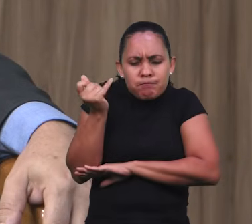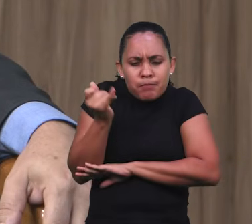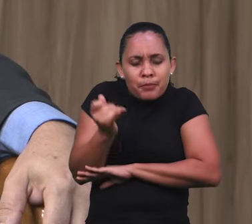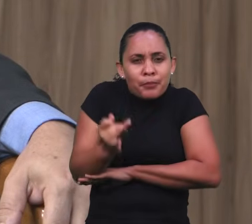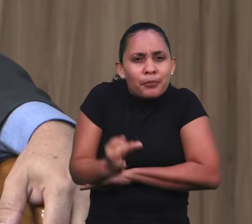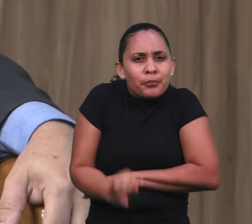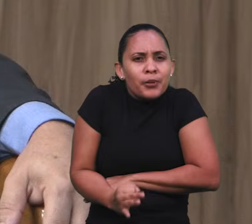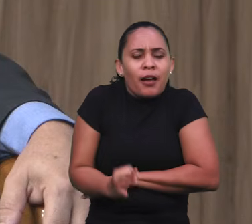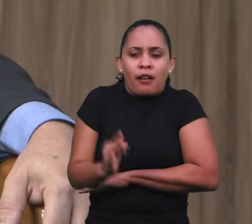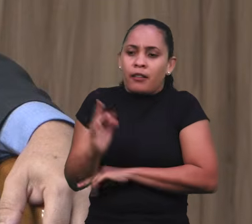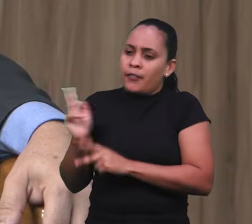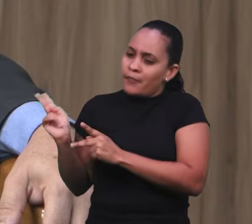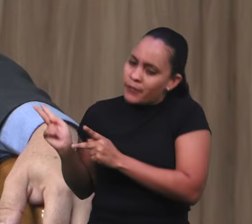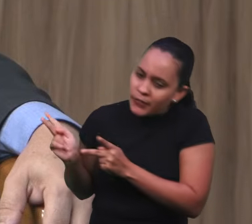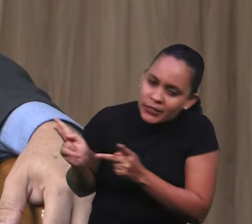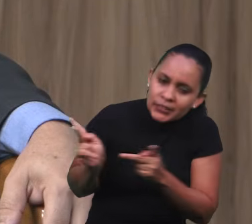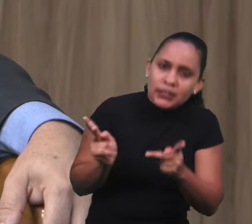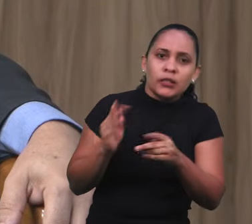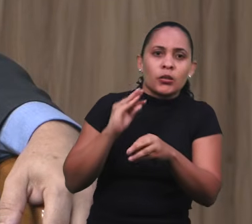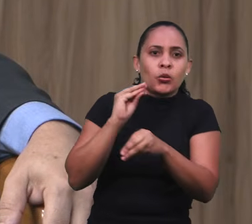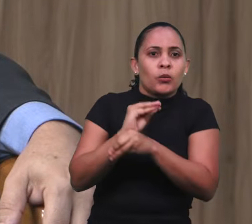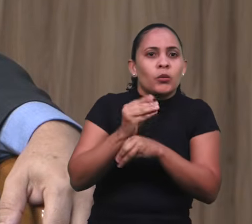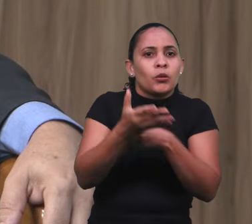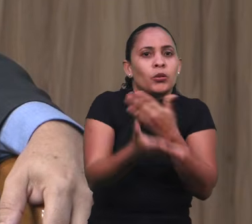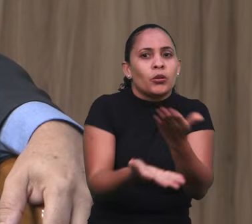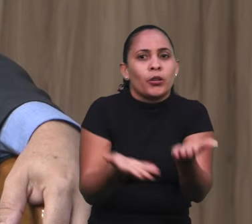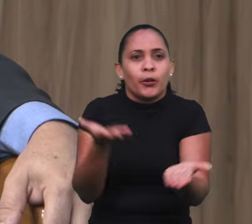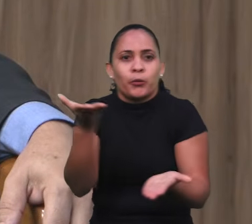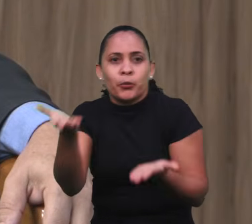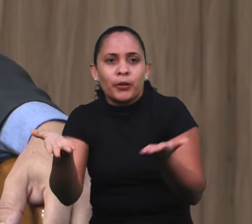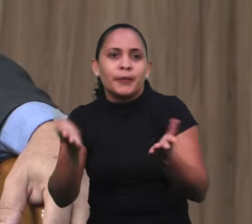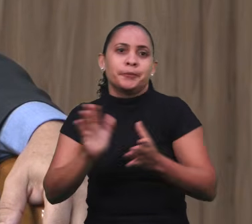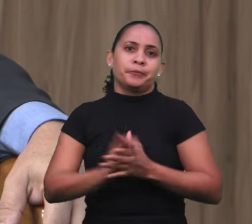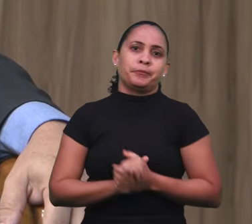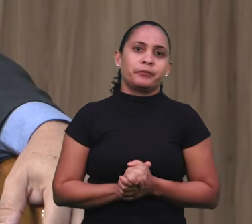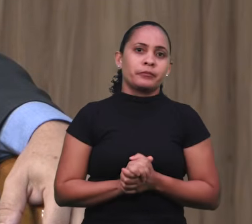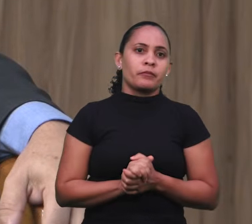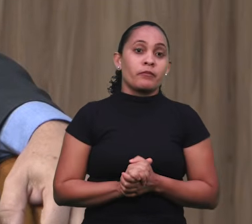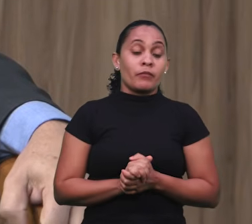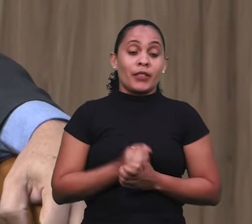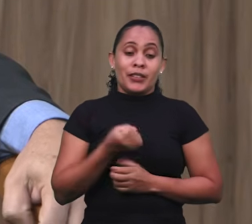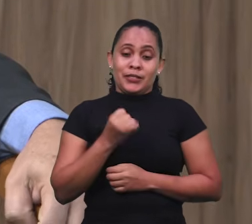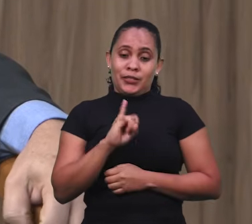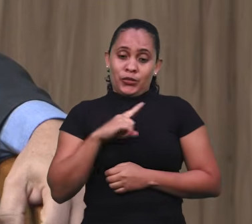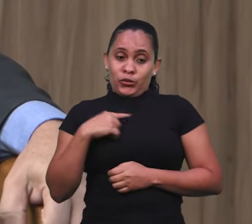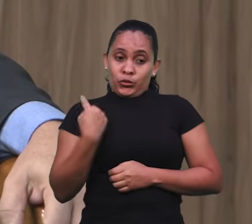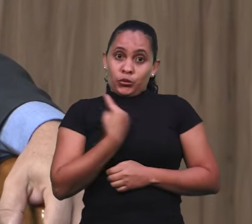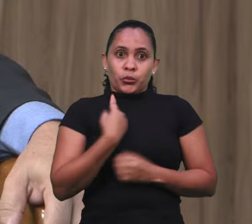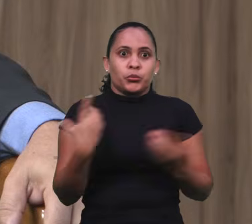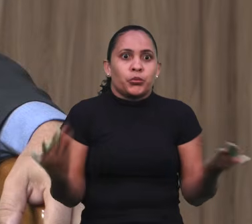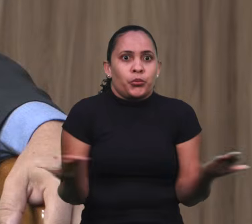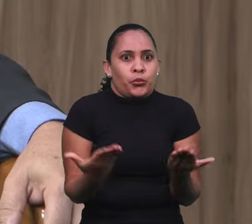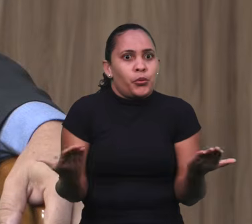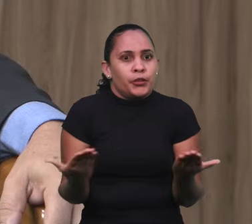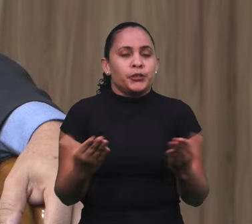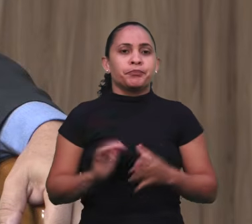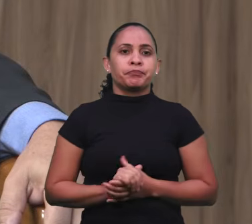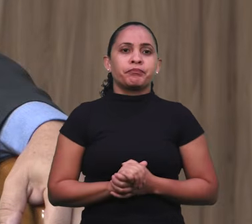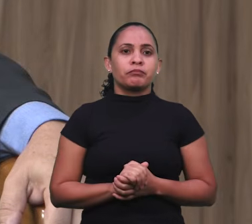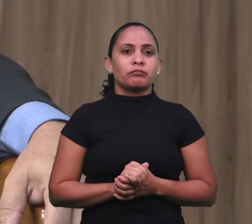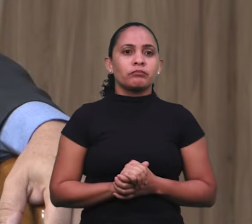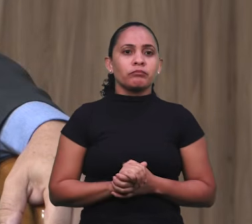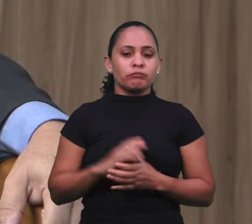que madrugam, que visitam, que cuidam da casa do Senhor. E se nós